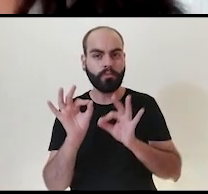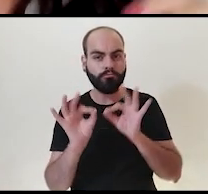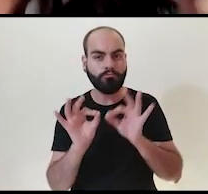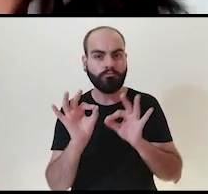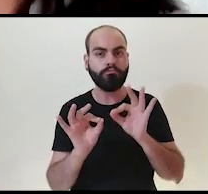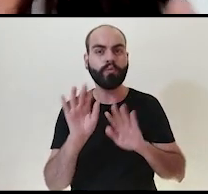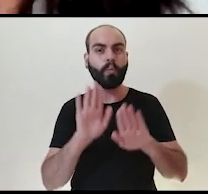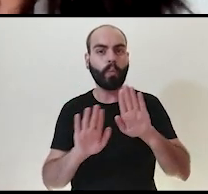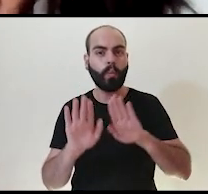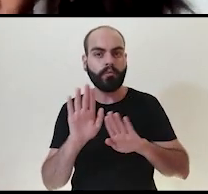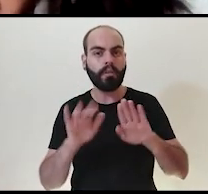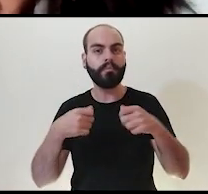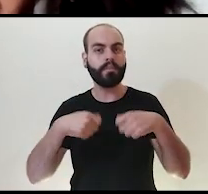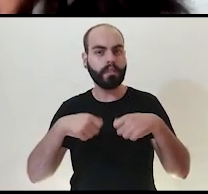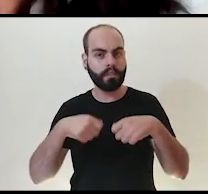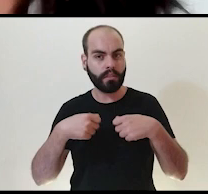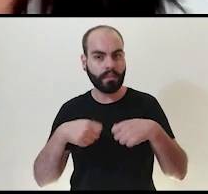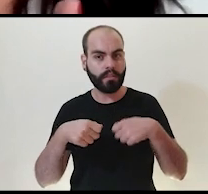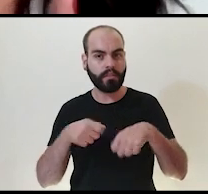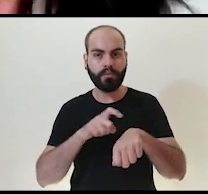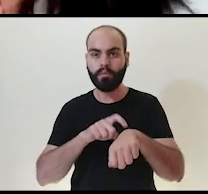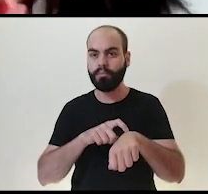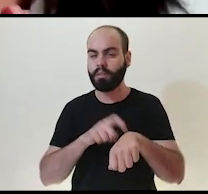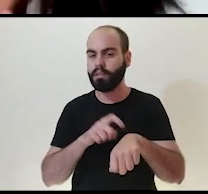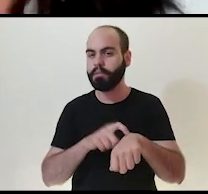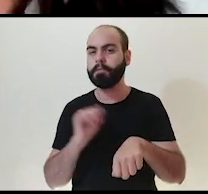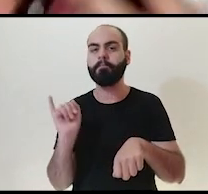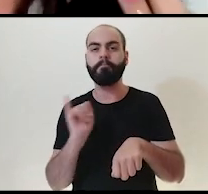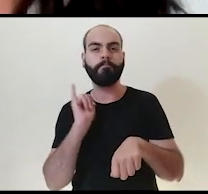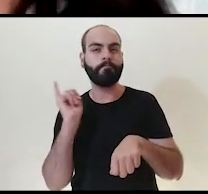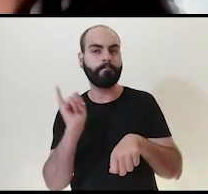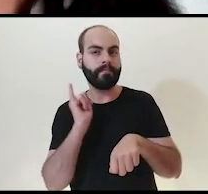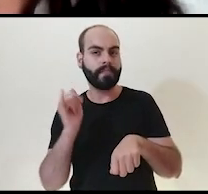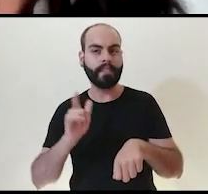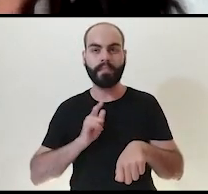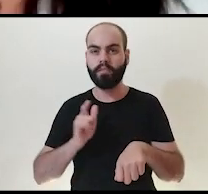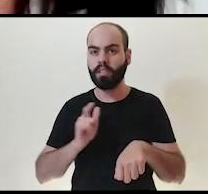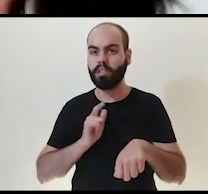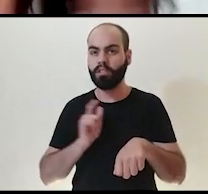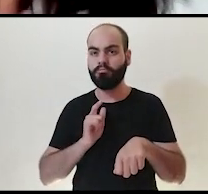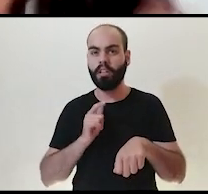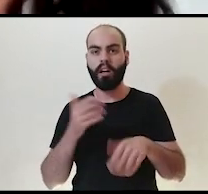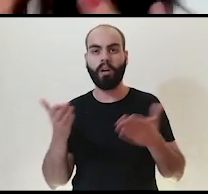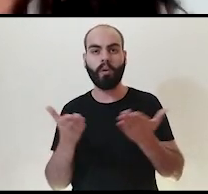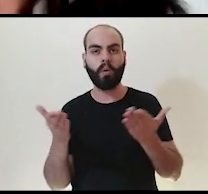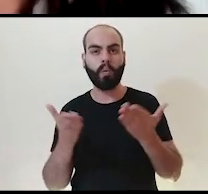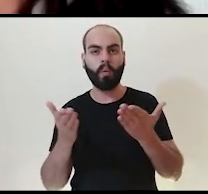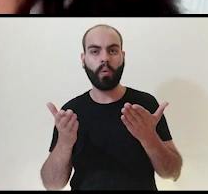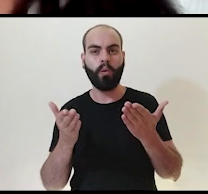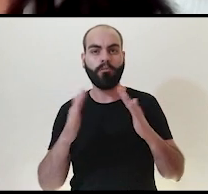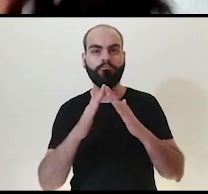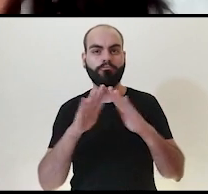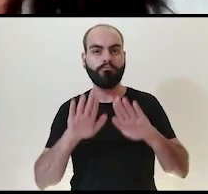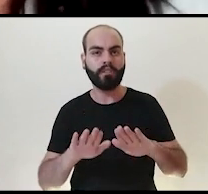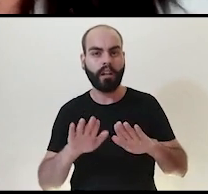momento. Hoje, né, a gente está às vésperas de ter um outro lockdown, né, está acontecendo durante o